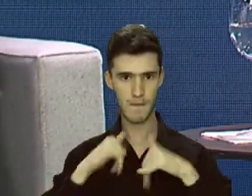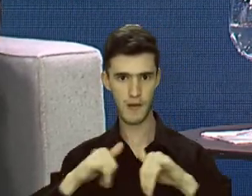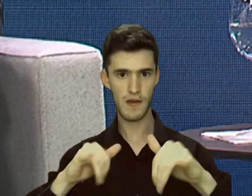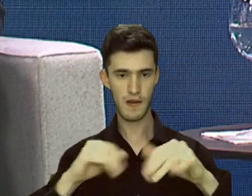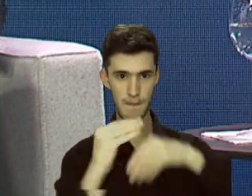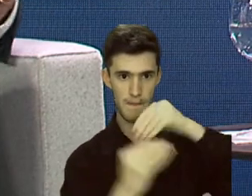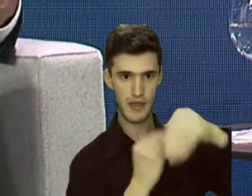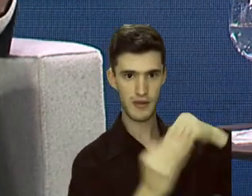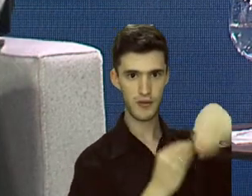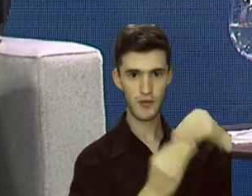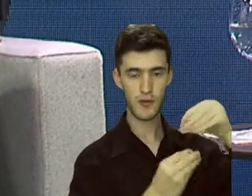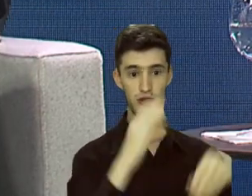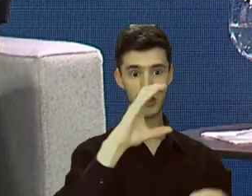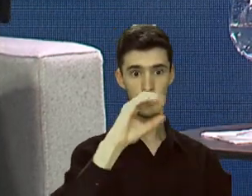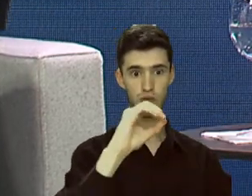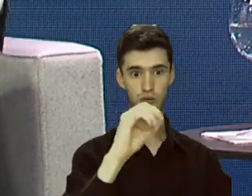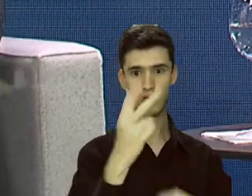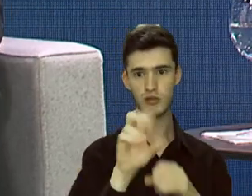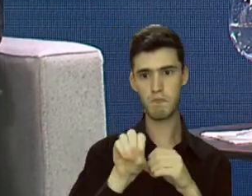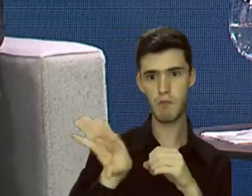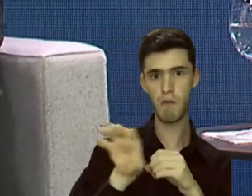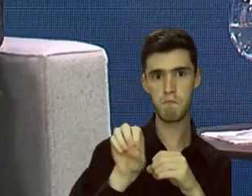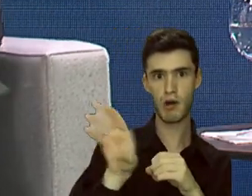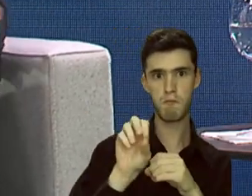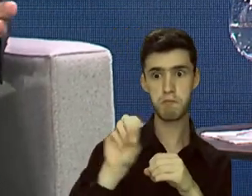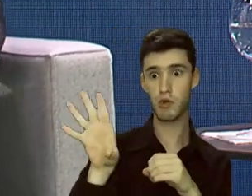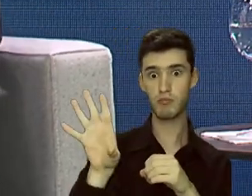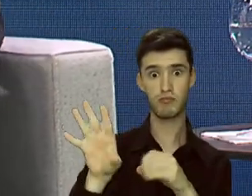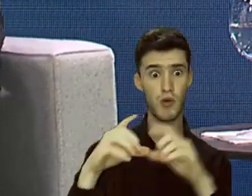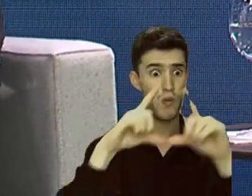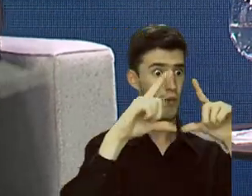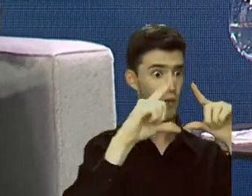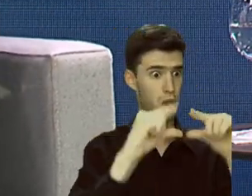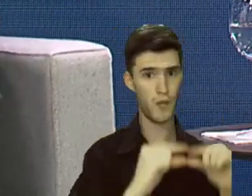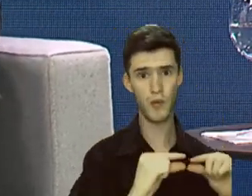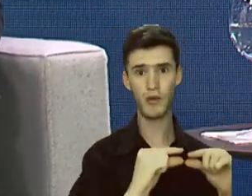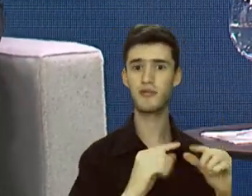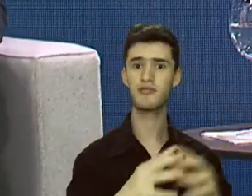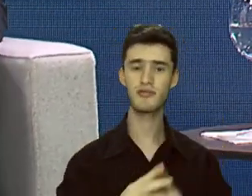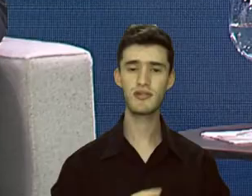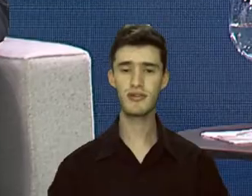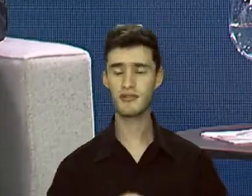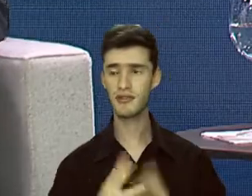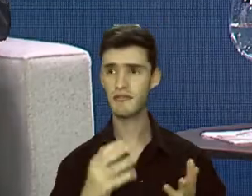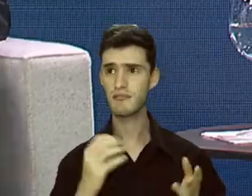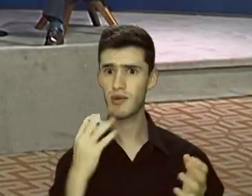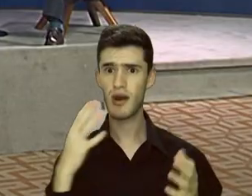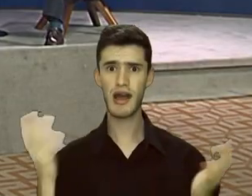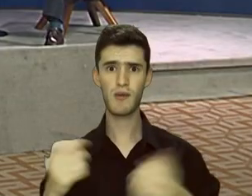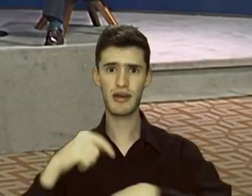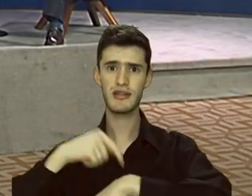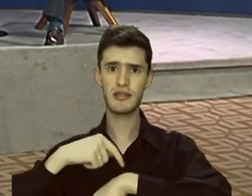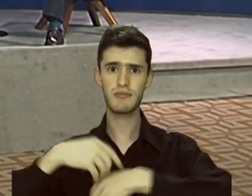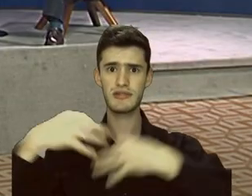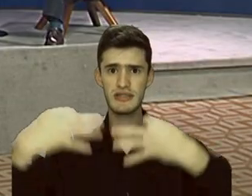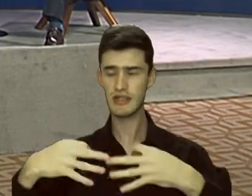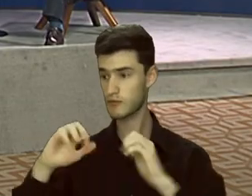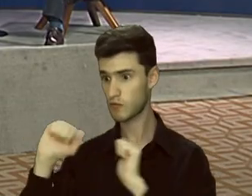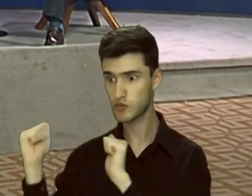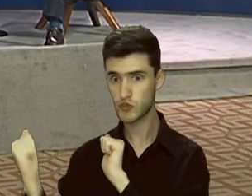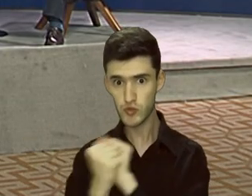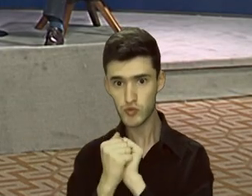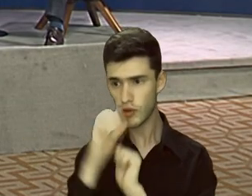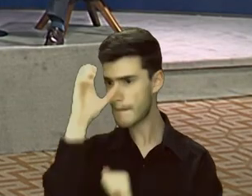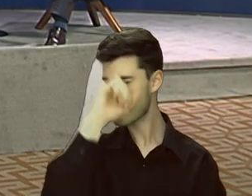que o bacana é tá tudo à disposição pra gente construir junto acho que a gente está no momento certo Ó tem muita coisa